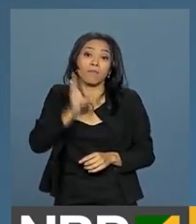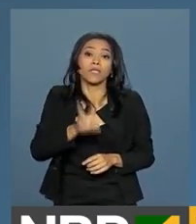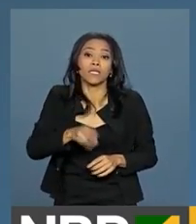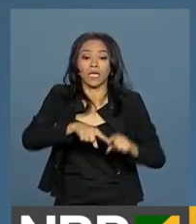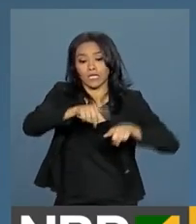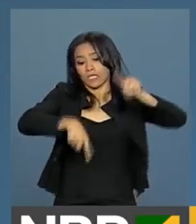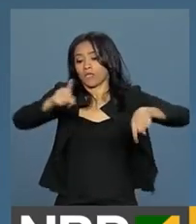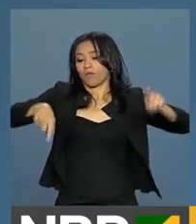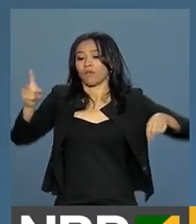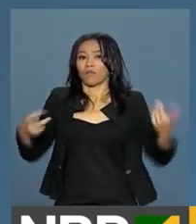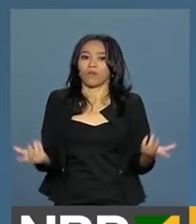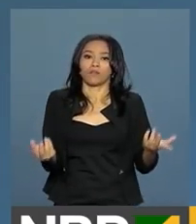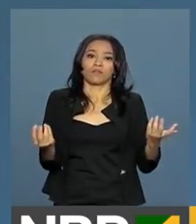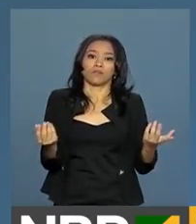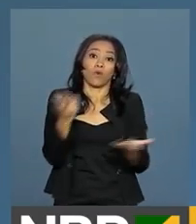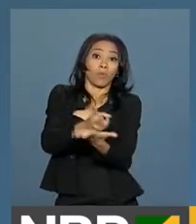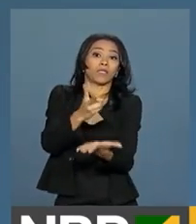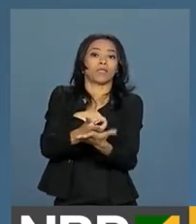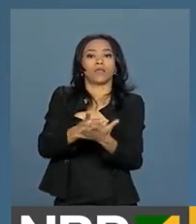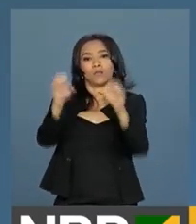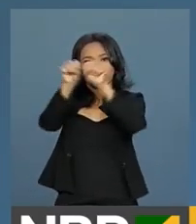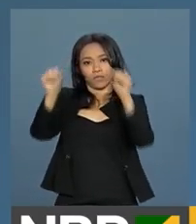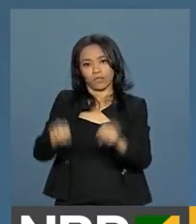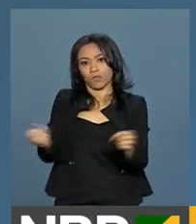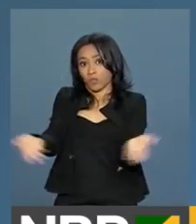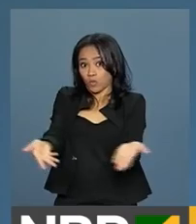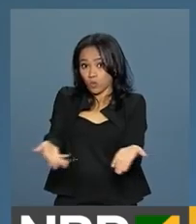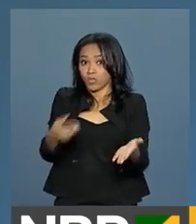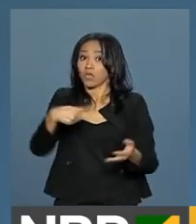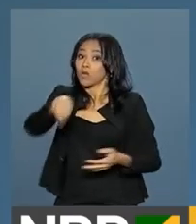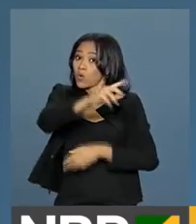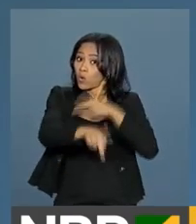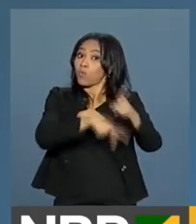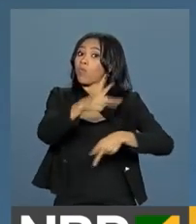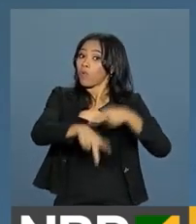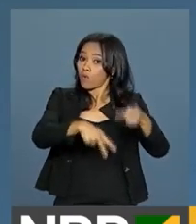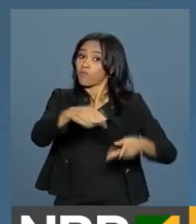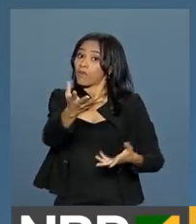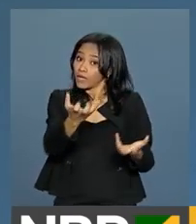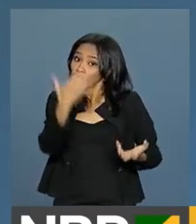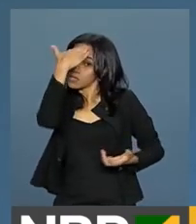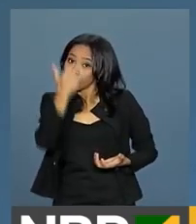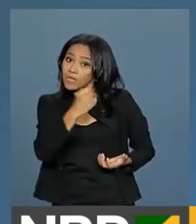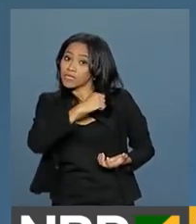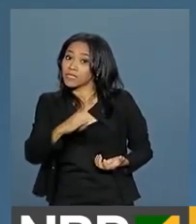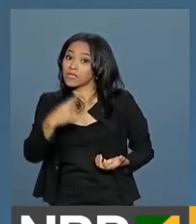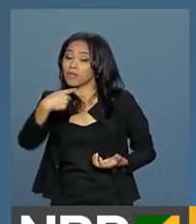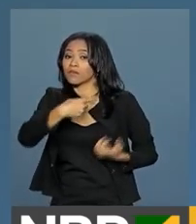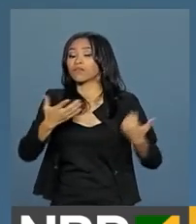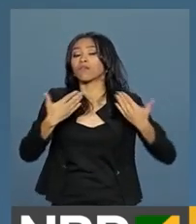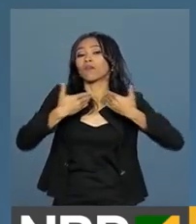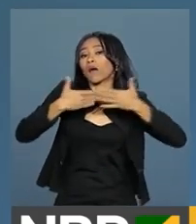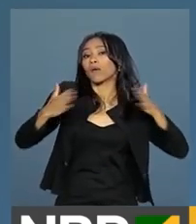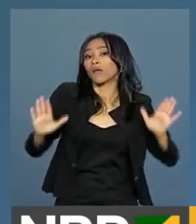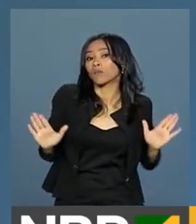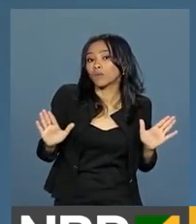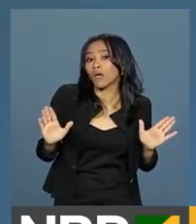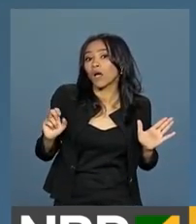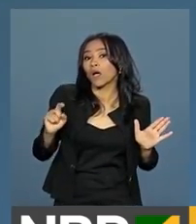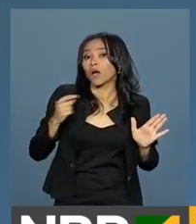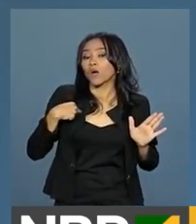do sistema atual os brasileiros vão querer saber se os candidatos defende a abertura ea modernidade